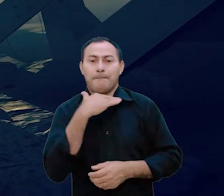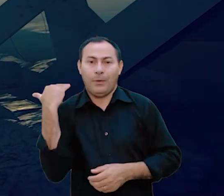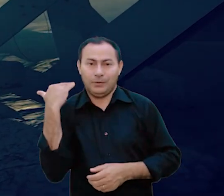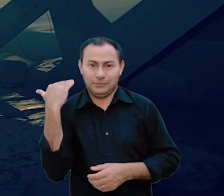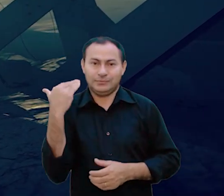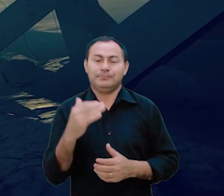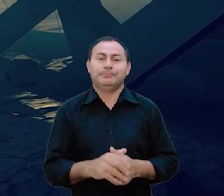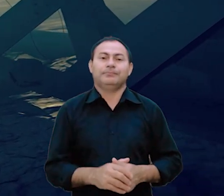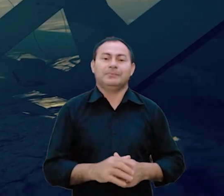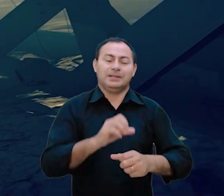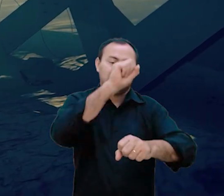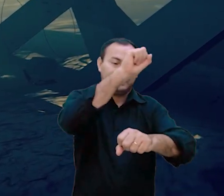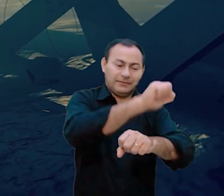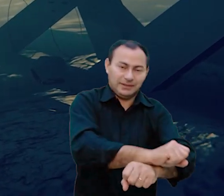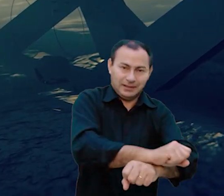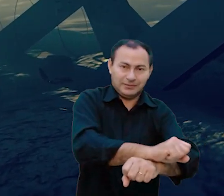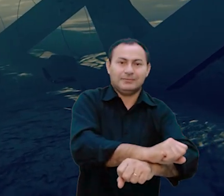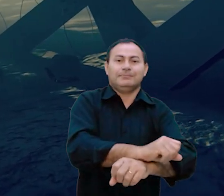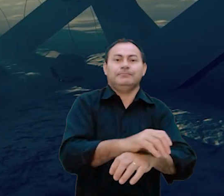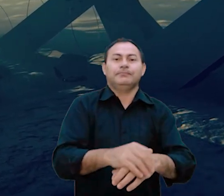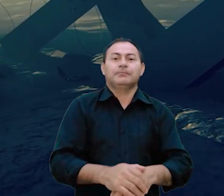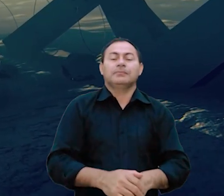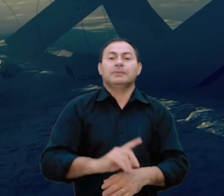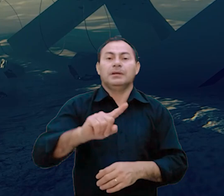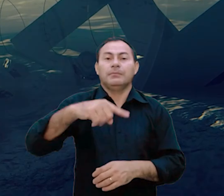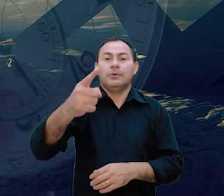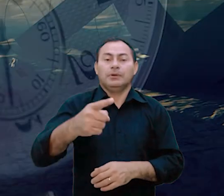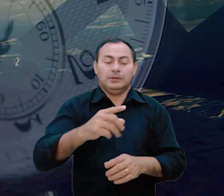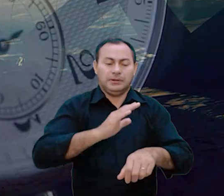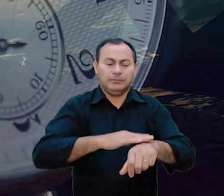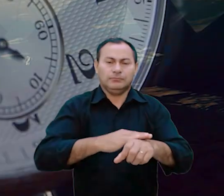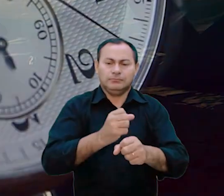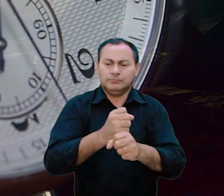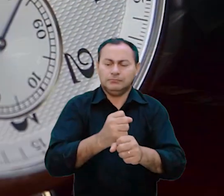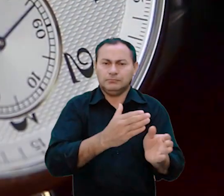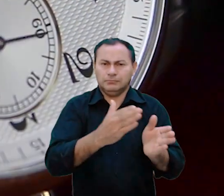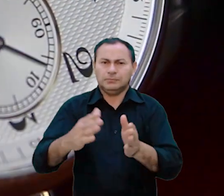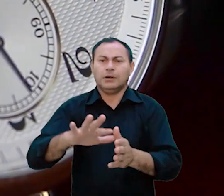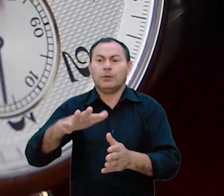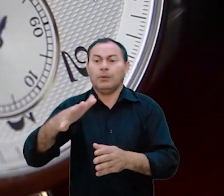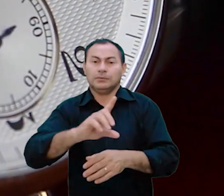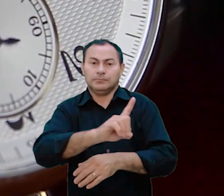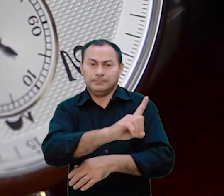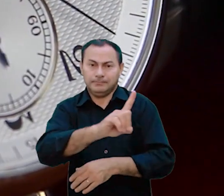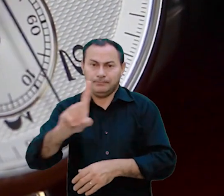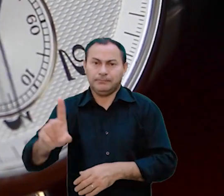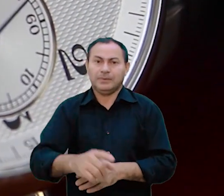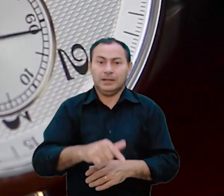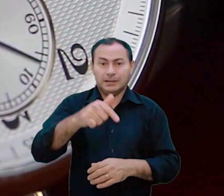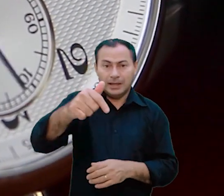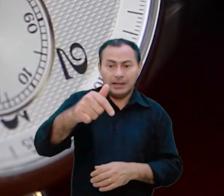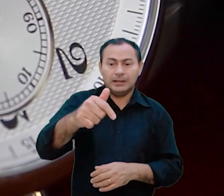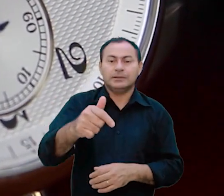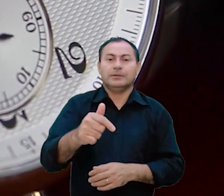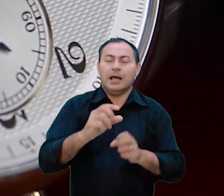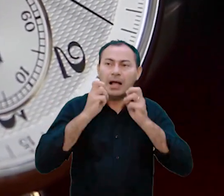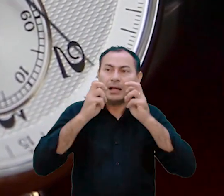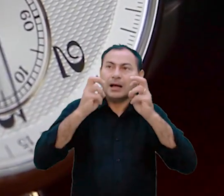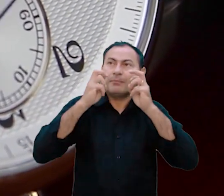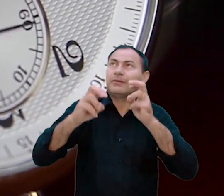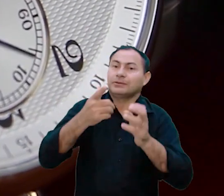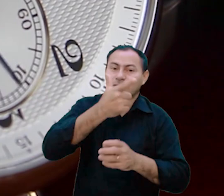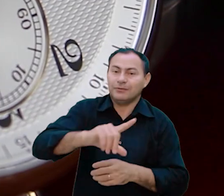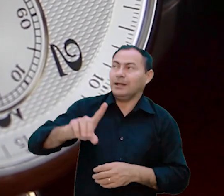eles eram mortos e escravizados. A seguir, após períodos de tempo que variavam quanto à duração, às 7 horas,